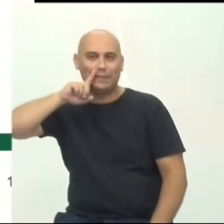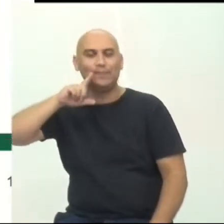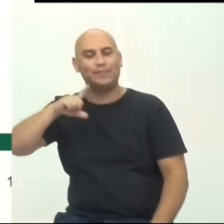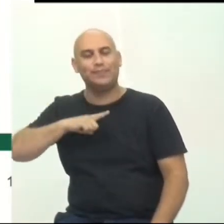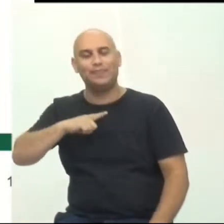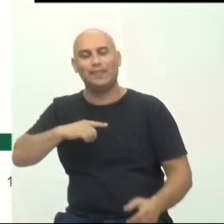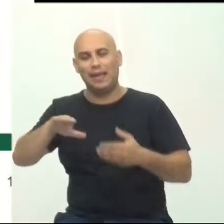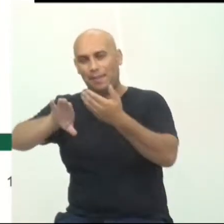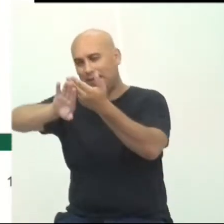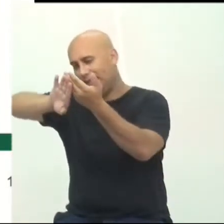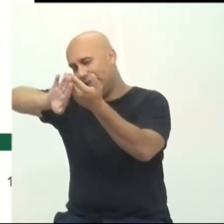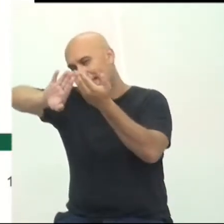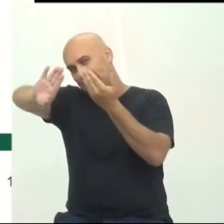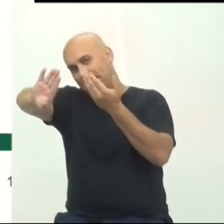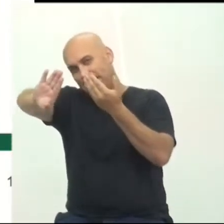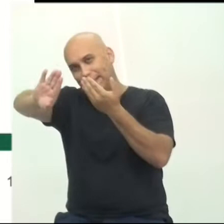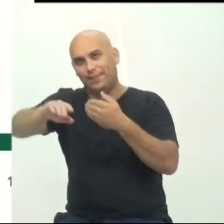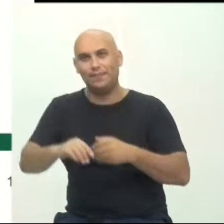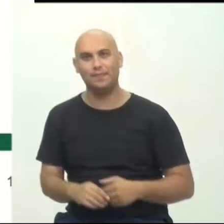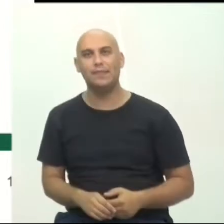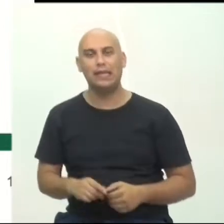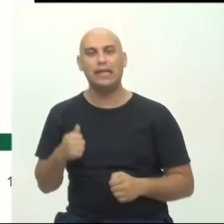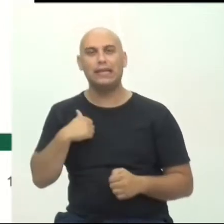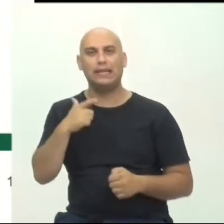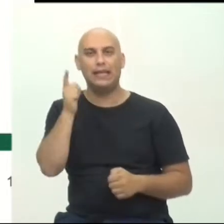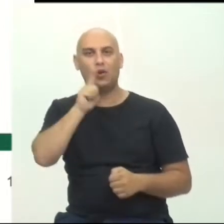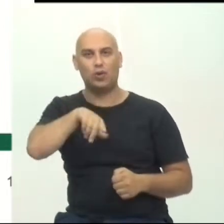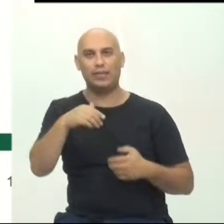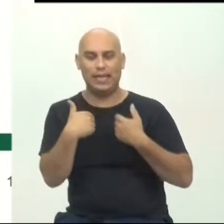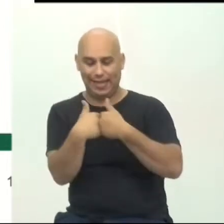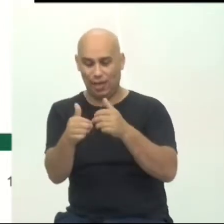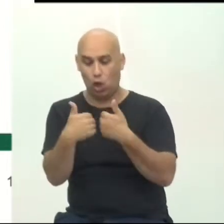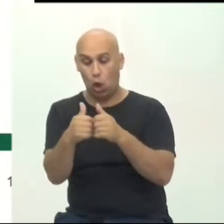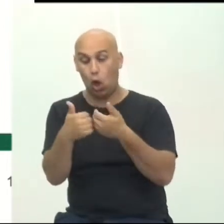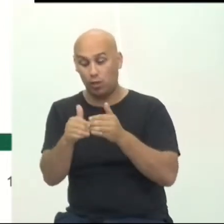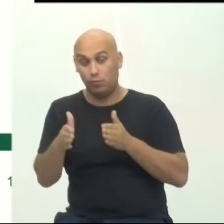de distância, e a ciclovia bidirecional.